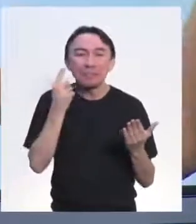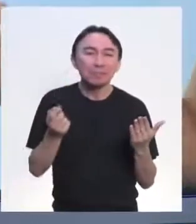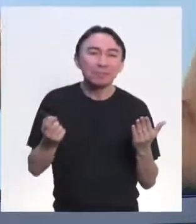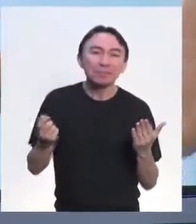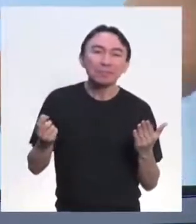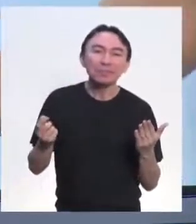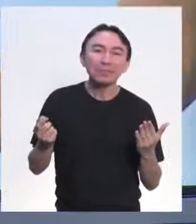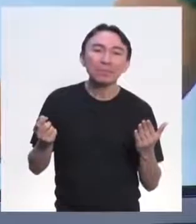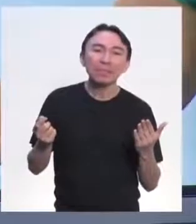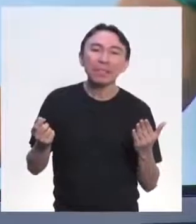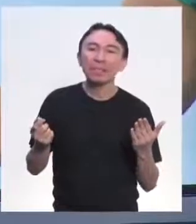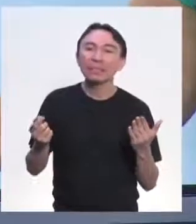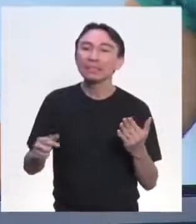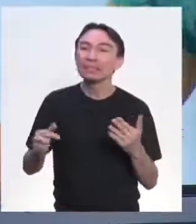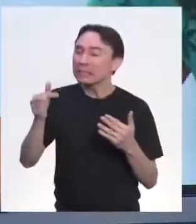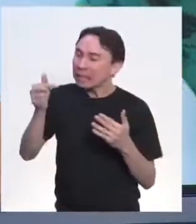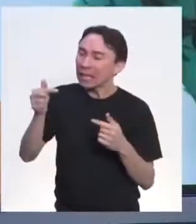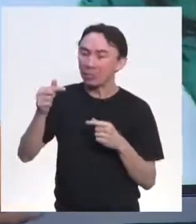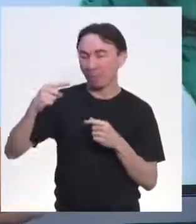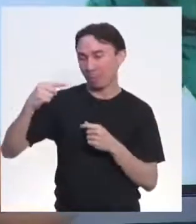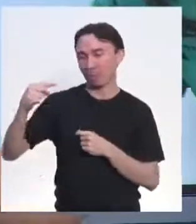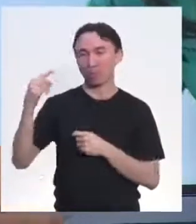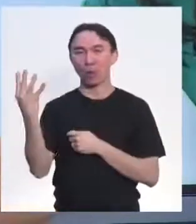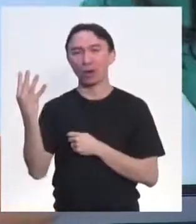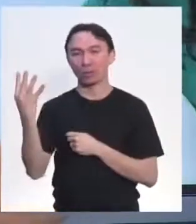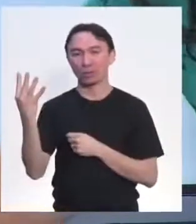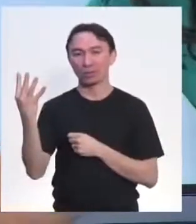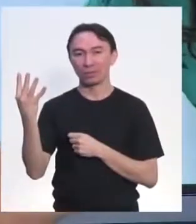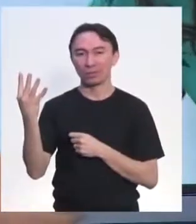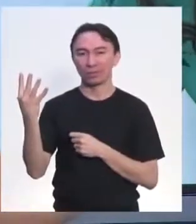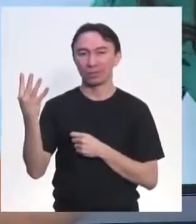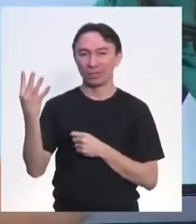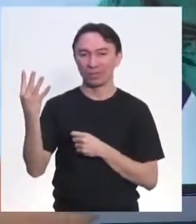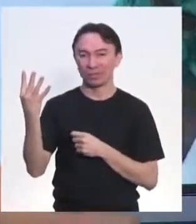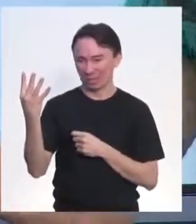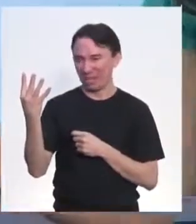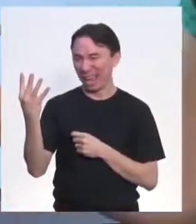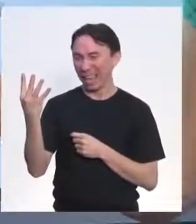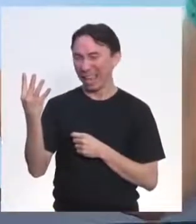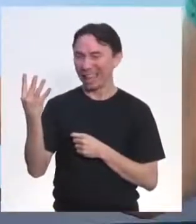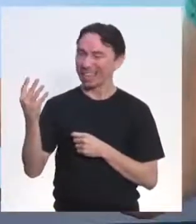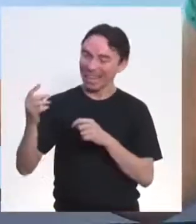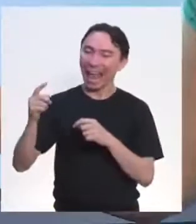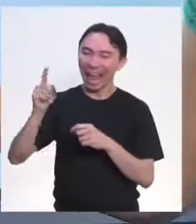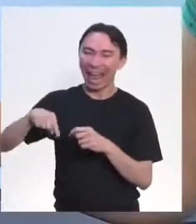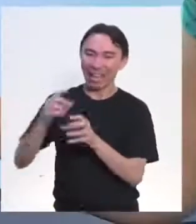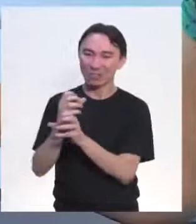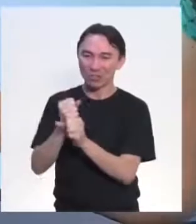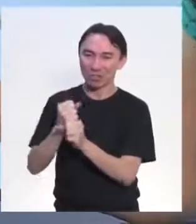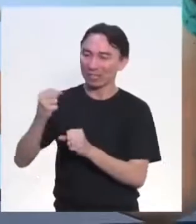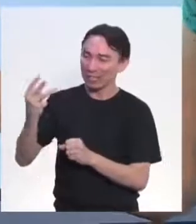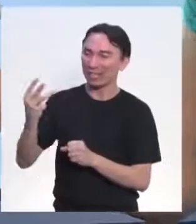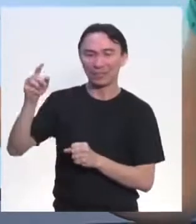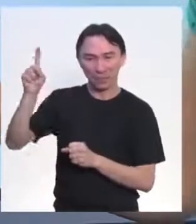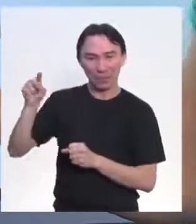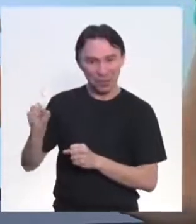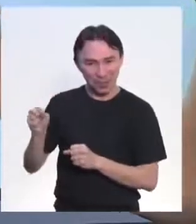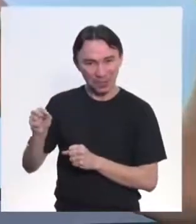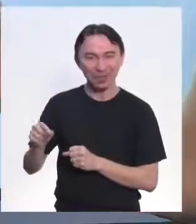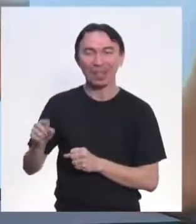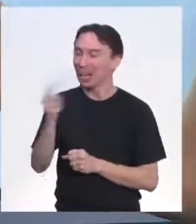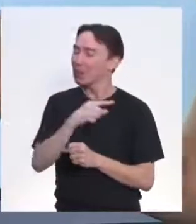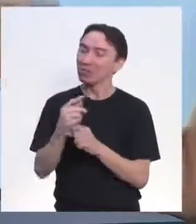baixo. E o 7 menos 4, que aqui dá 3 fatorial, eu vou desenvolver 3